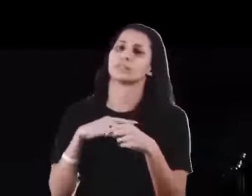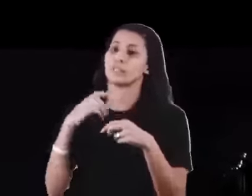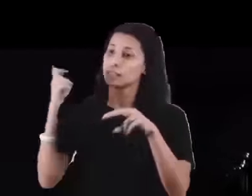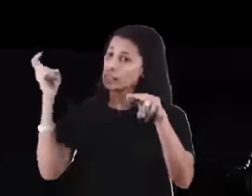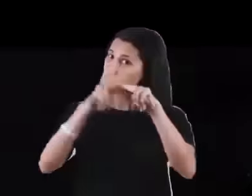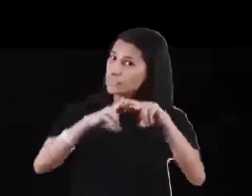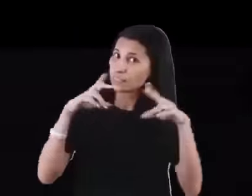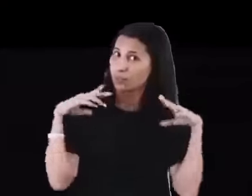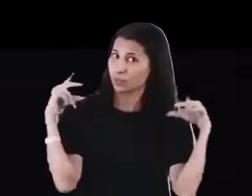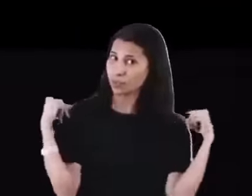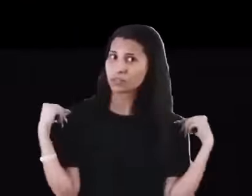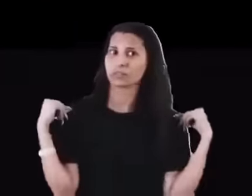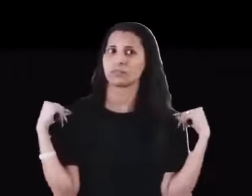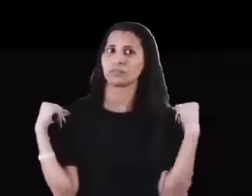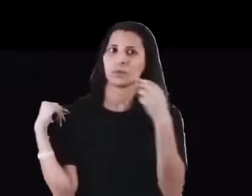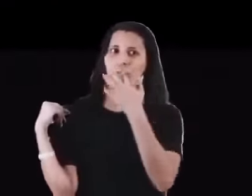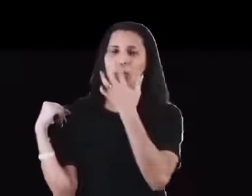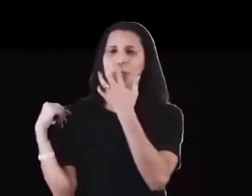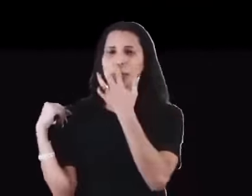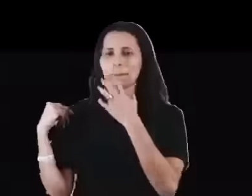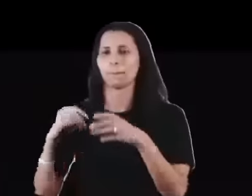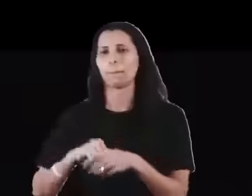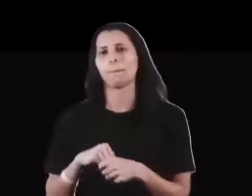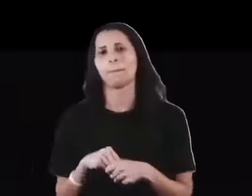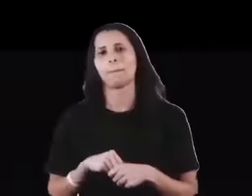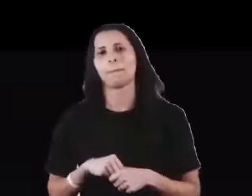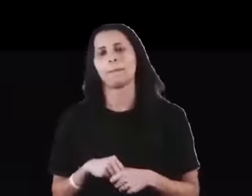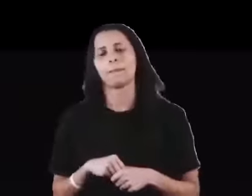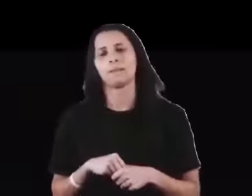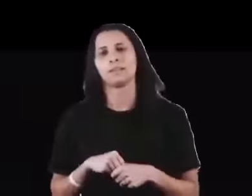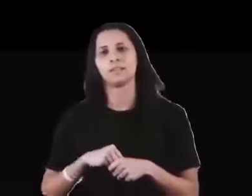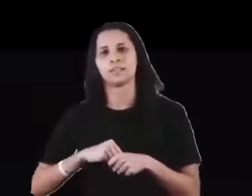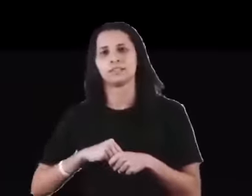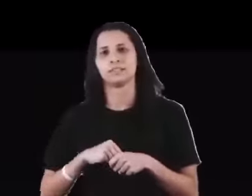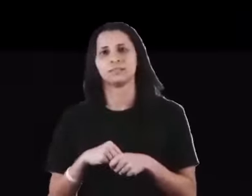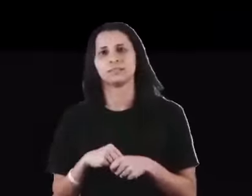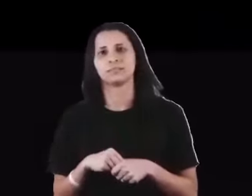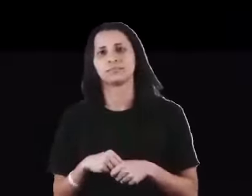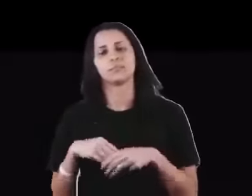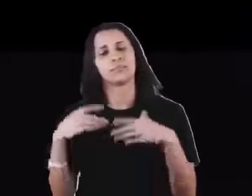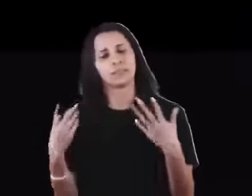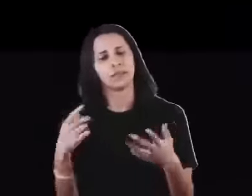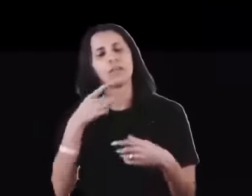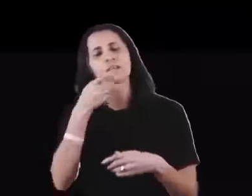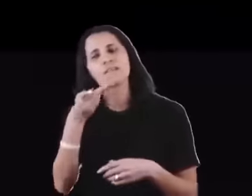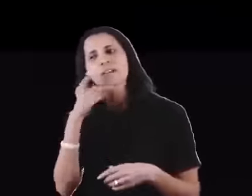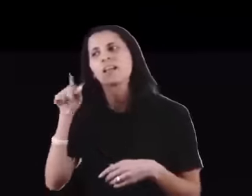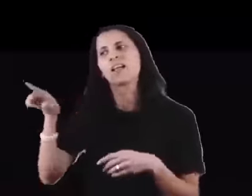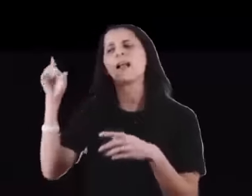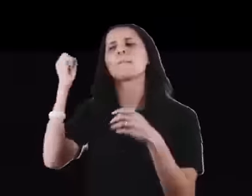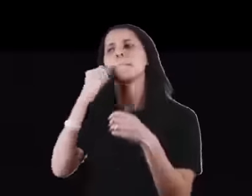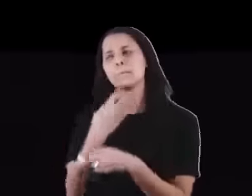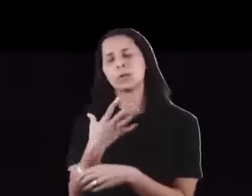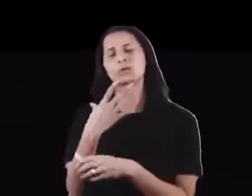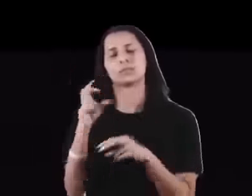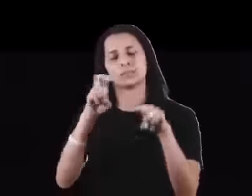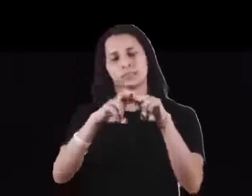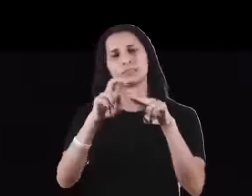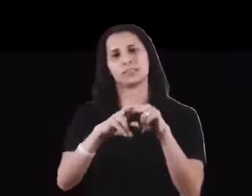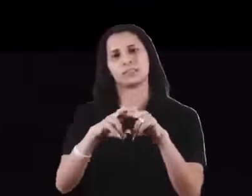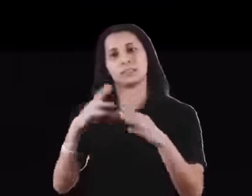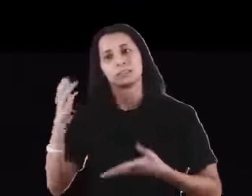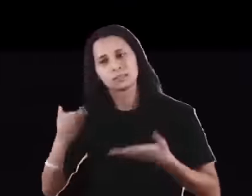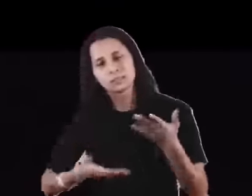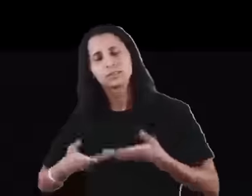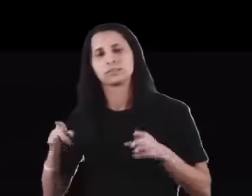você o que você tá fazendo comigo para você ver como é bom é que quando eu tava meditando nessa mensagem eu me lembrei